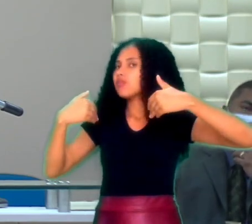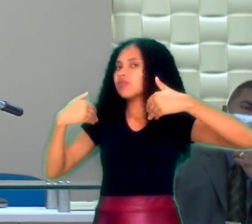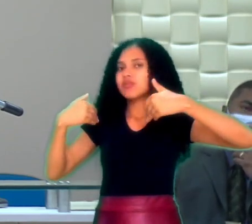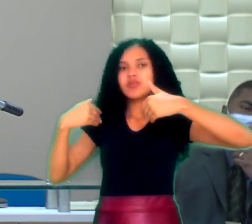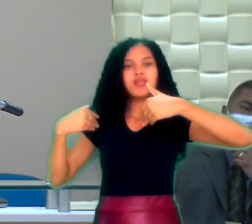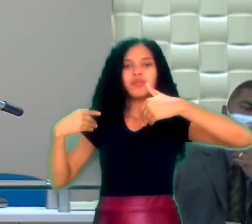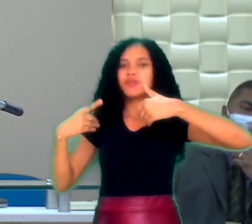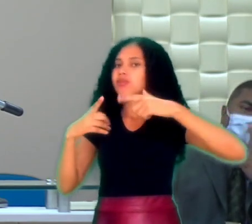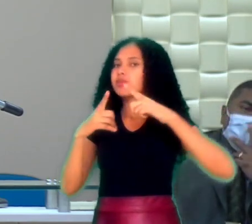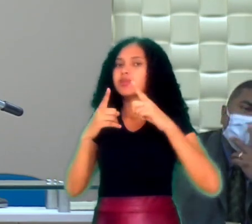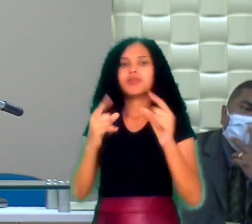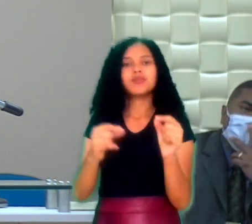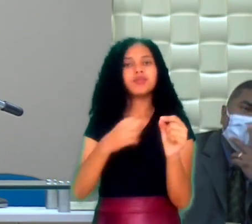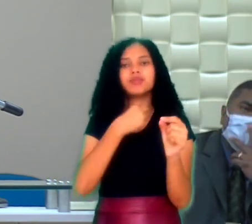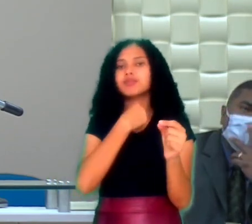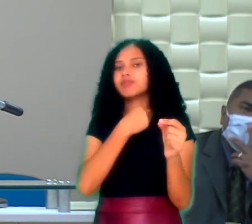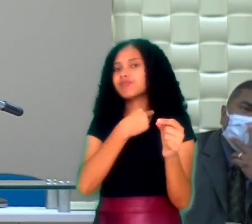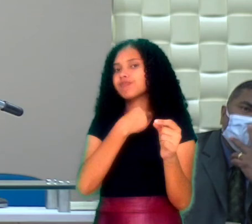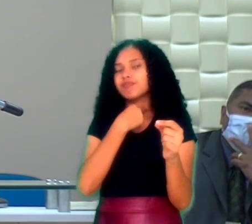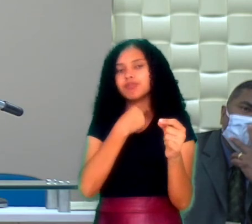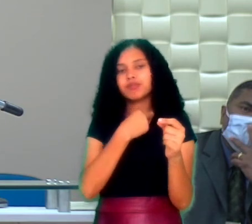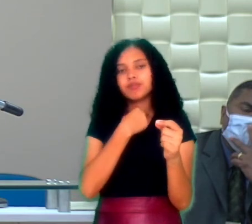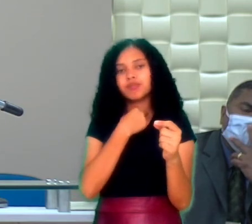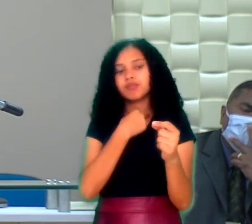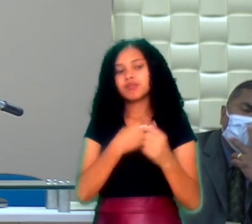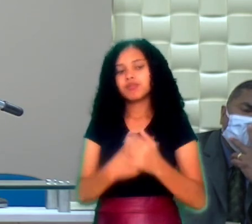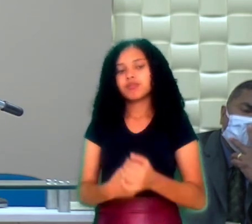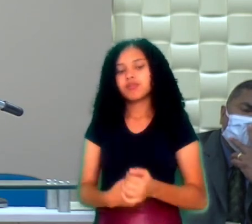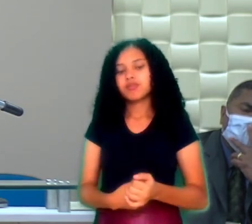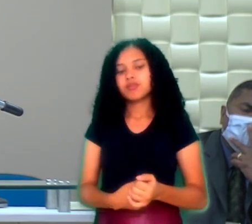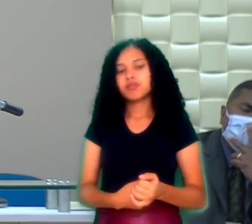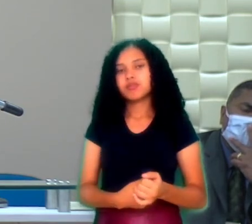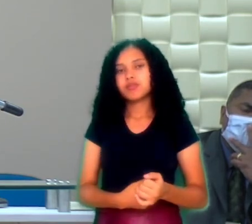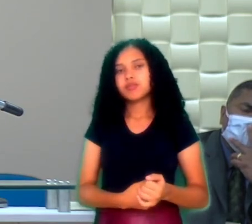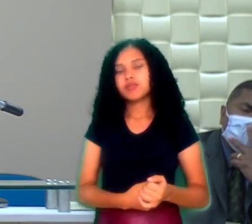mil ninivitas que moram nesse lugar.